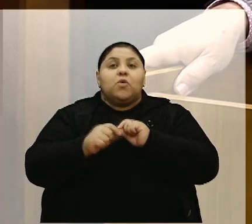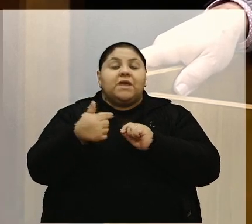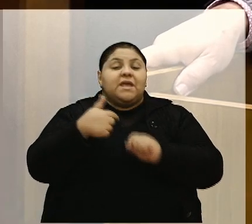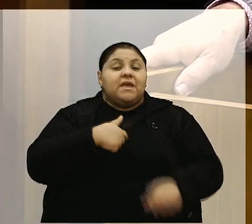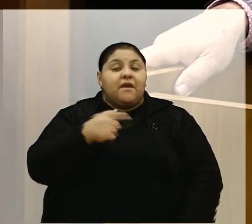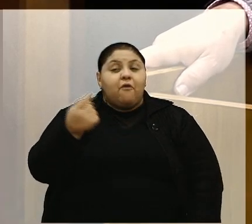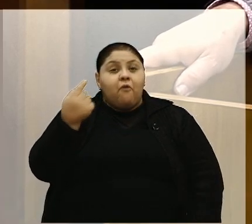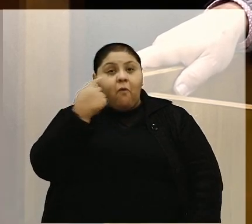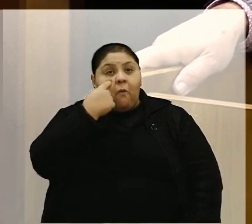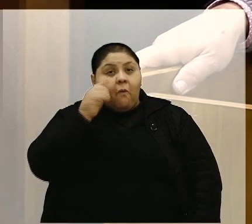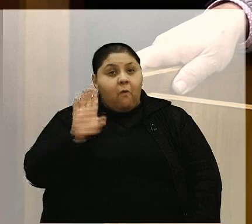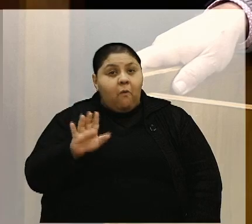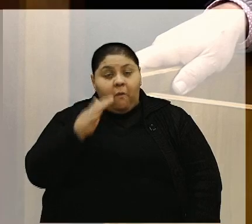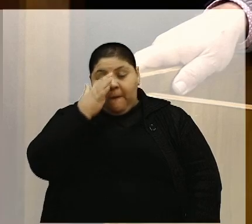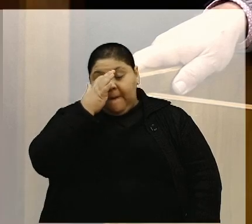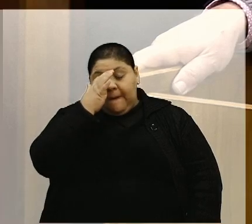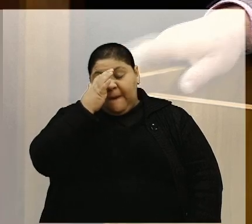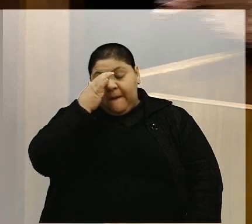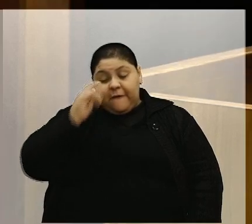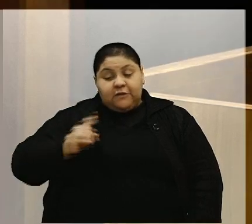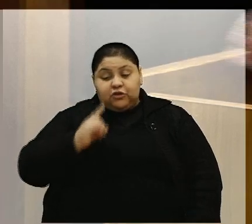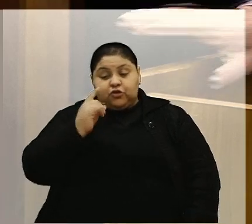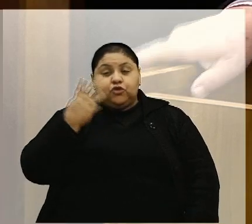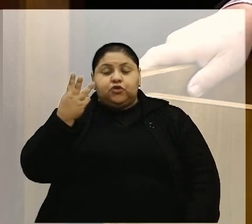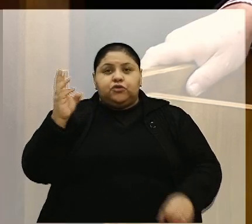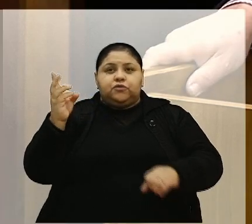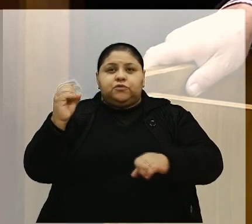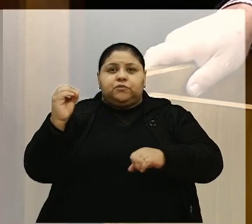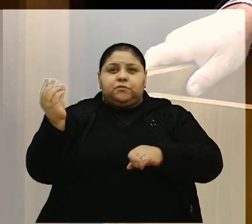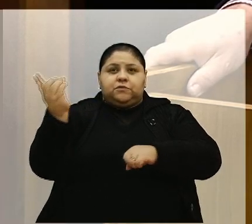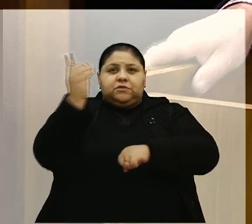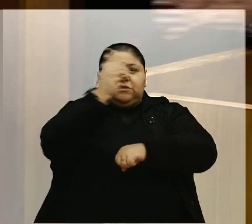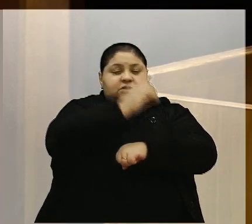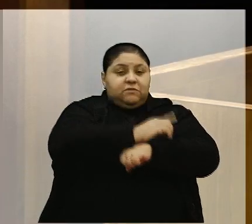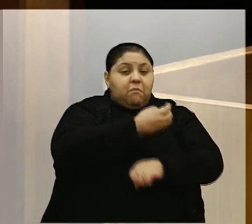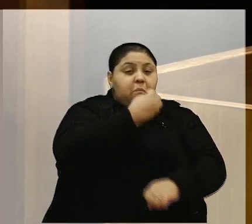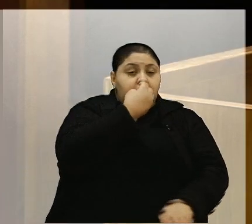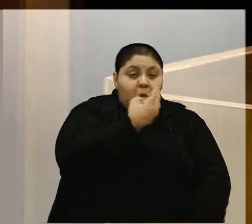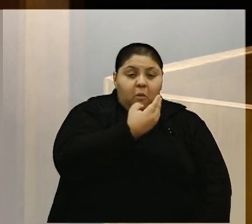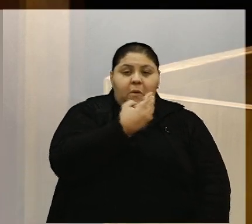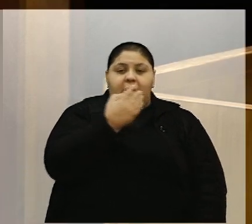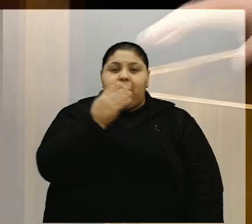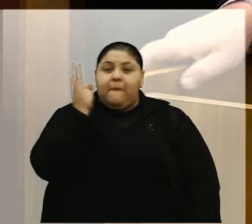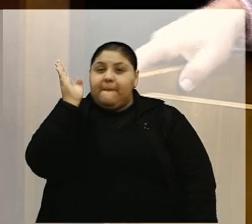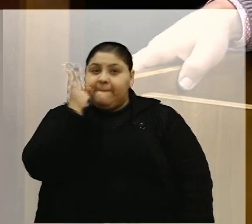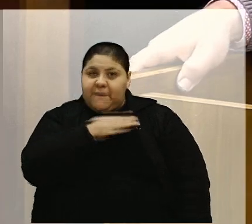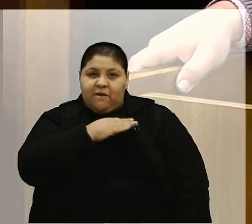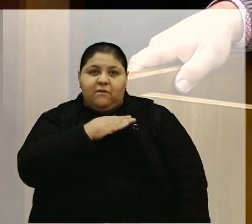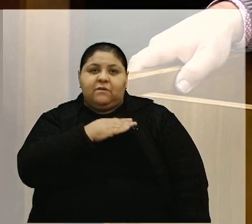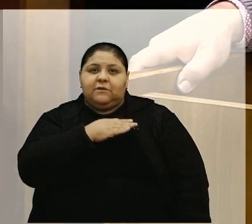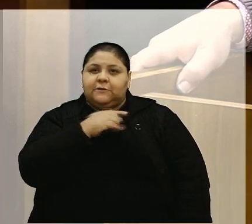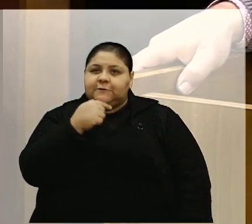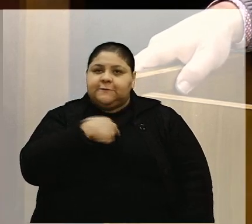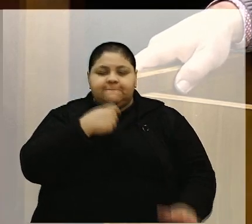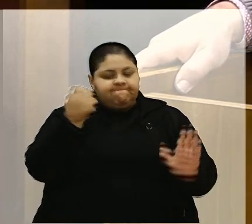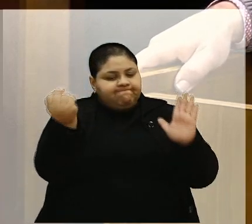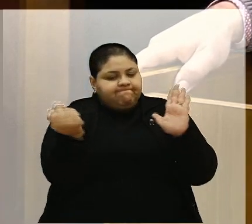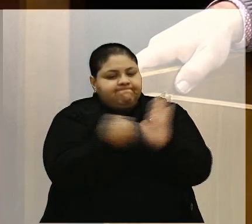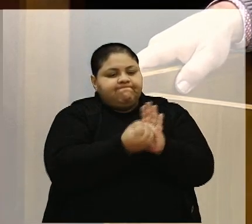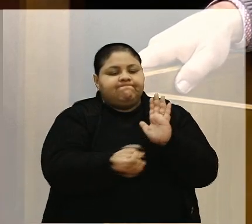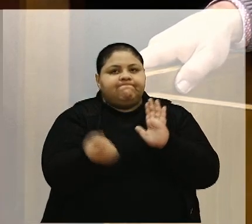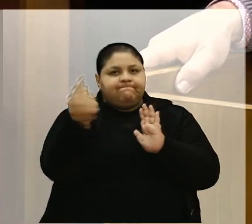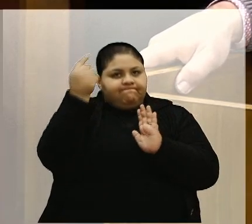vivenciei nesses últimos 30 dias, tanto do bem como do mal, fica para sempre gravado na minha